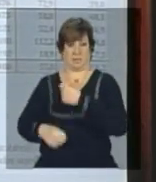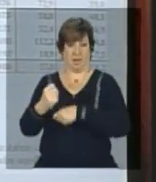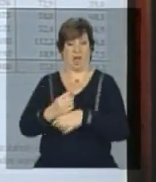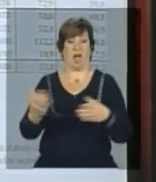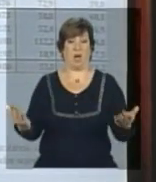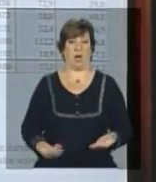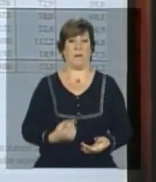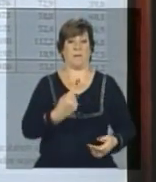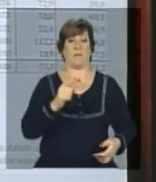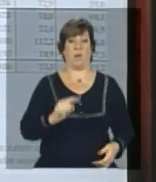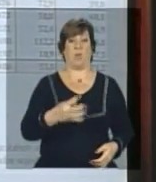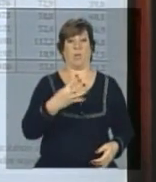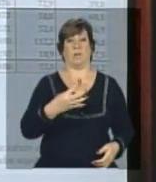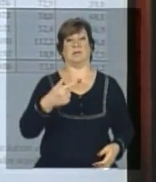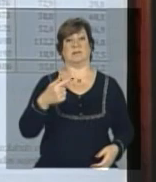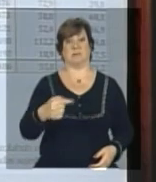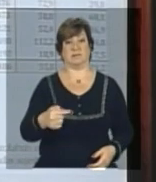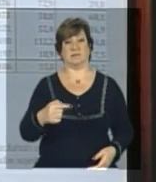passado, agora